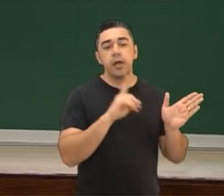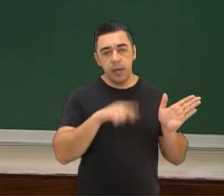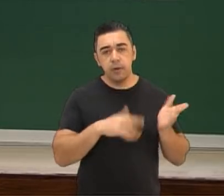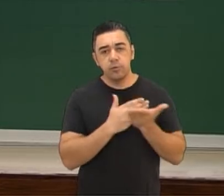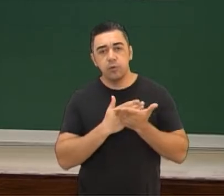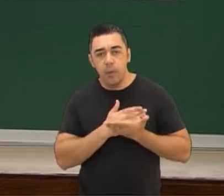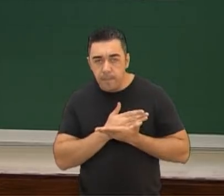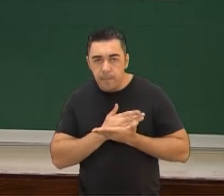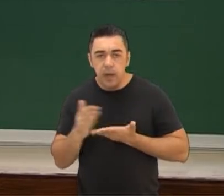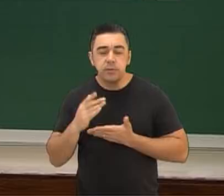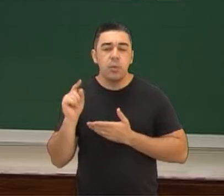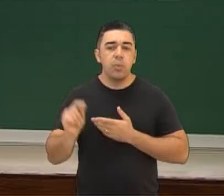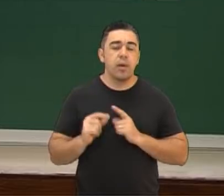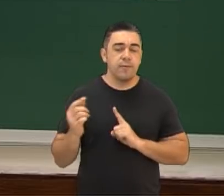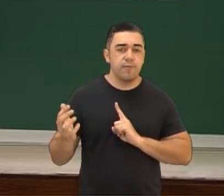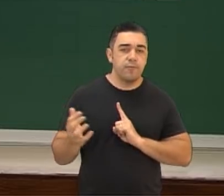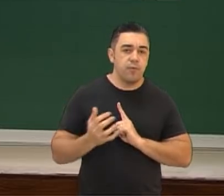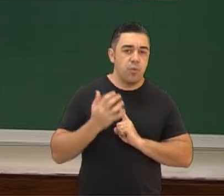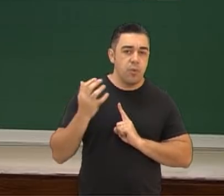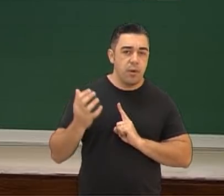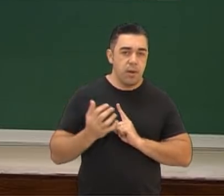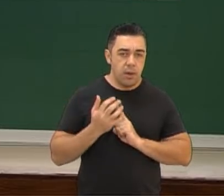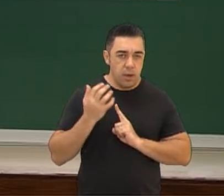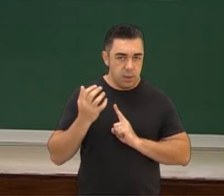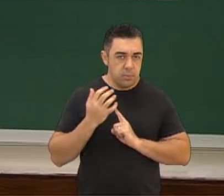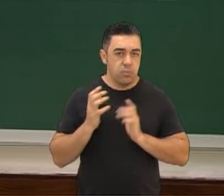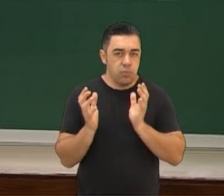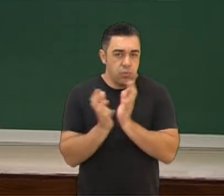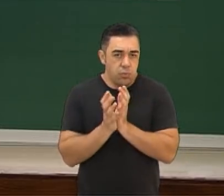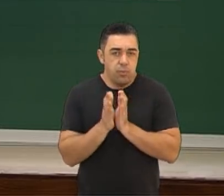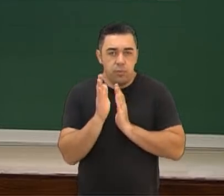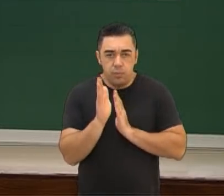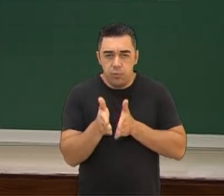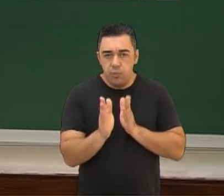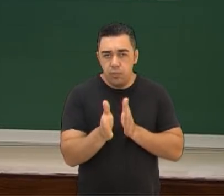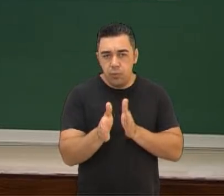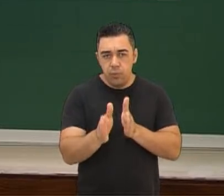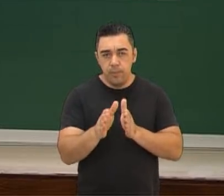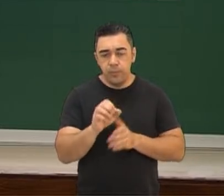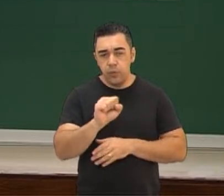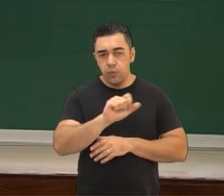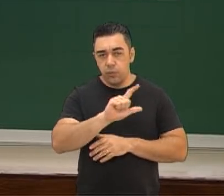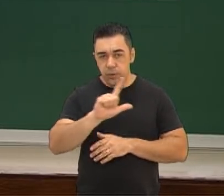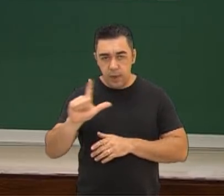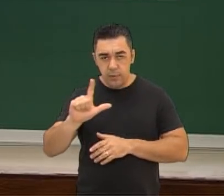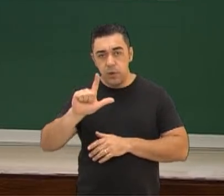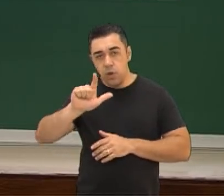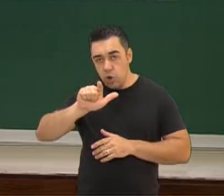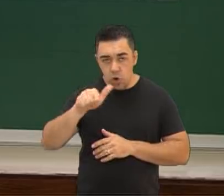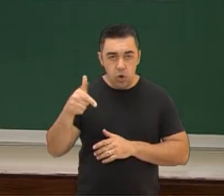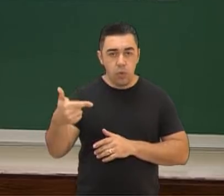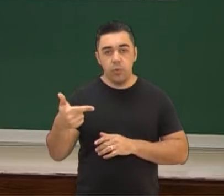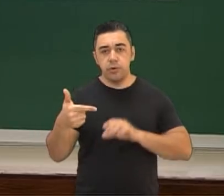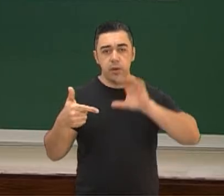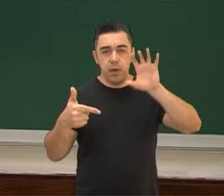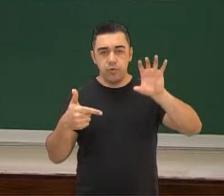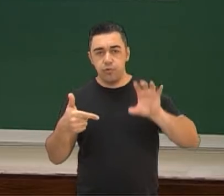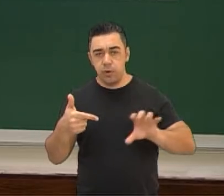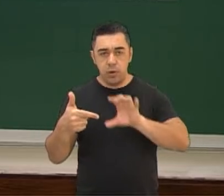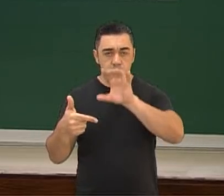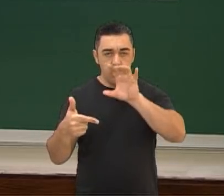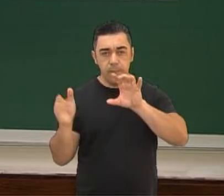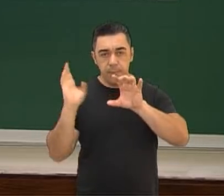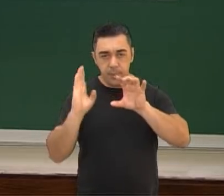vai ter a influência dessas expedições para a ocupação do sudeste e de outras partes do Brasil, certo?